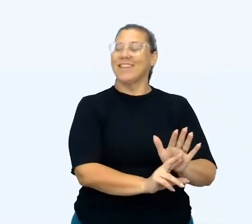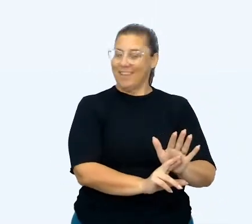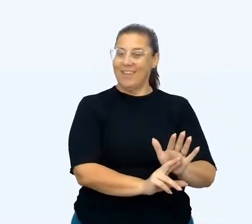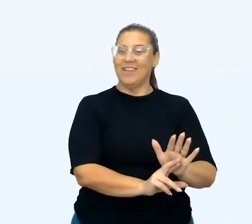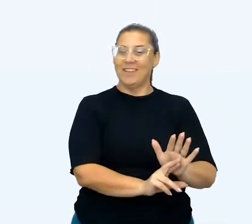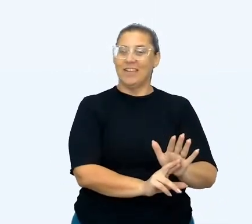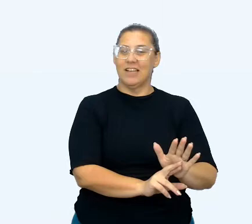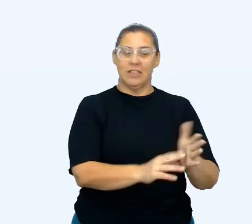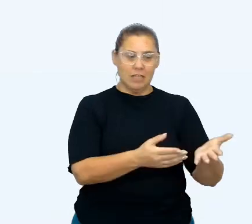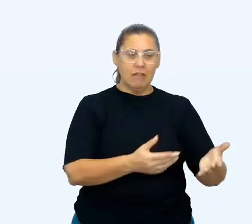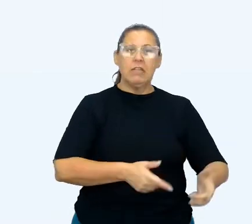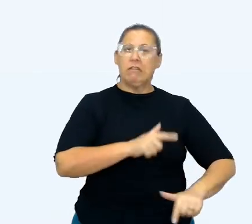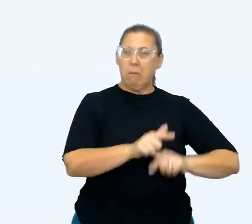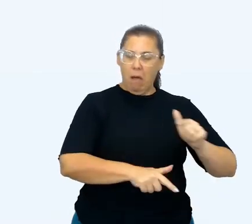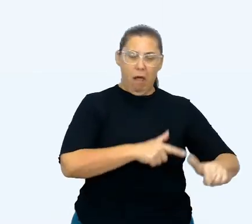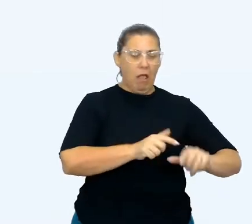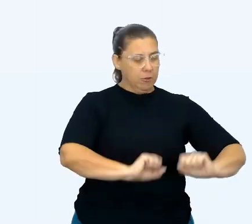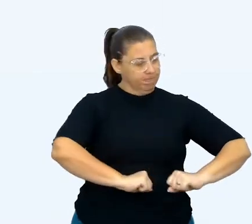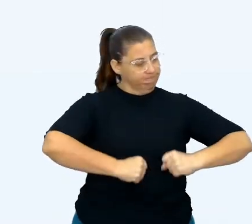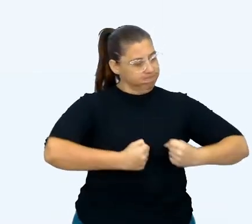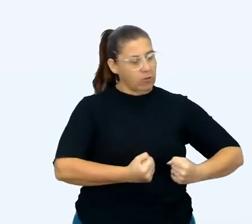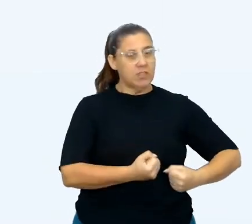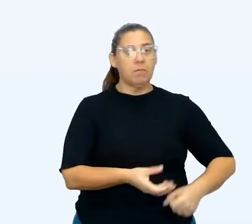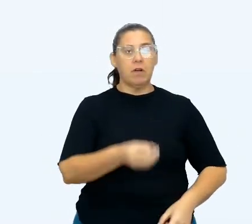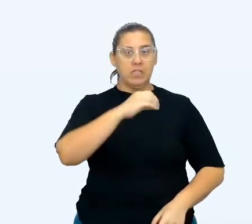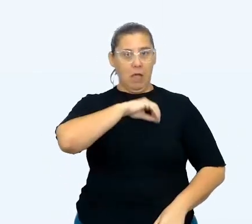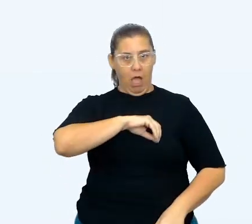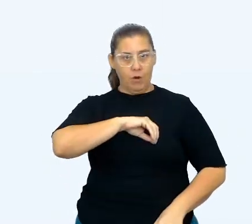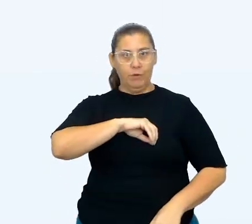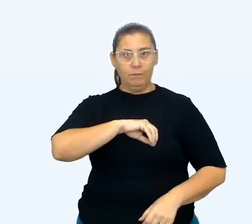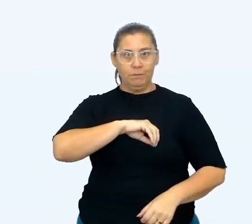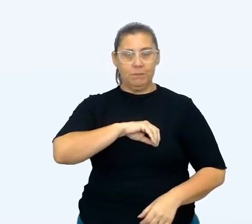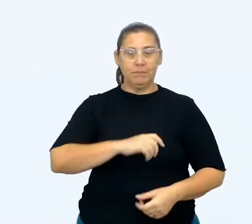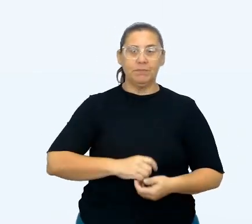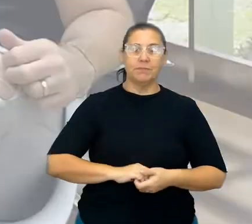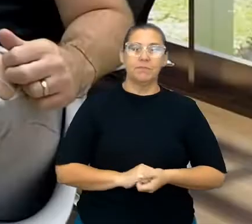vende a força de trabalho em troca de um salário.